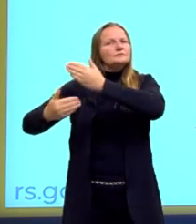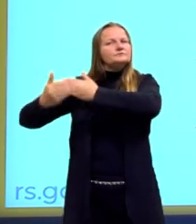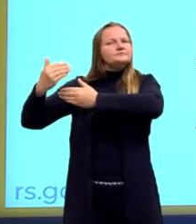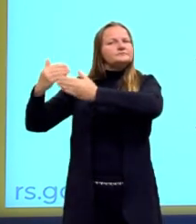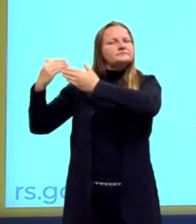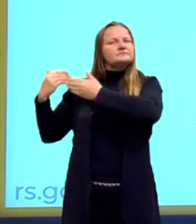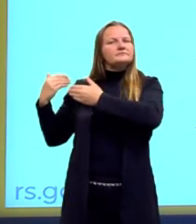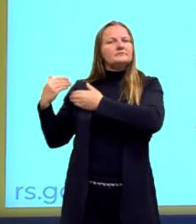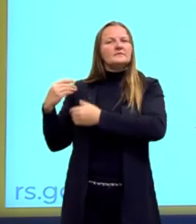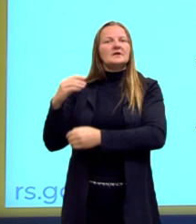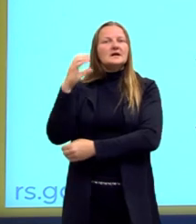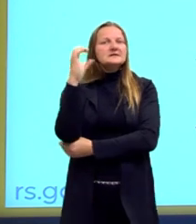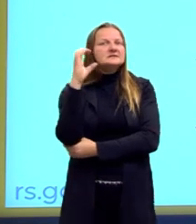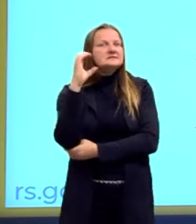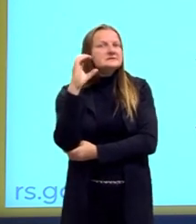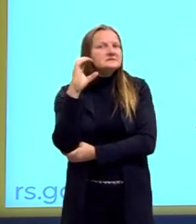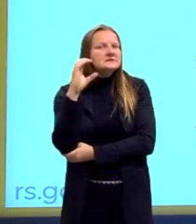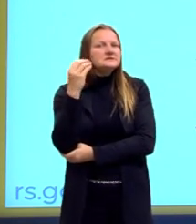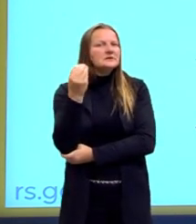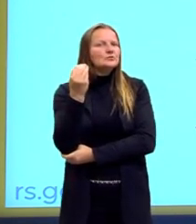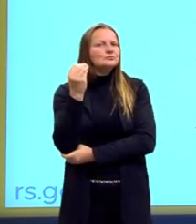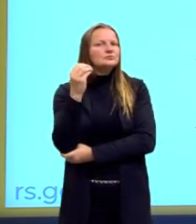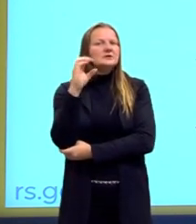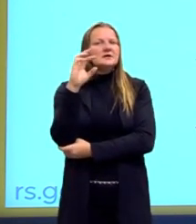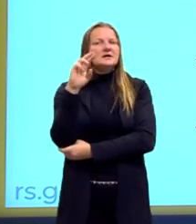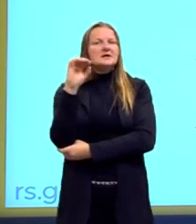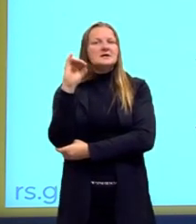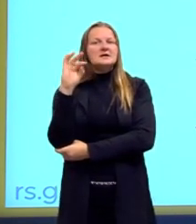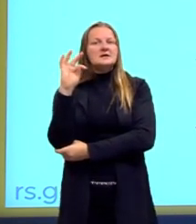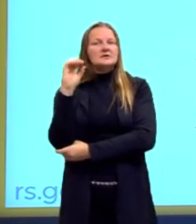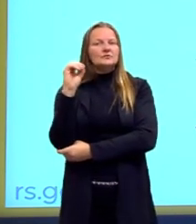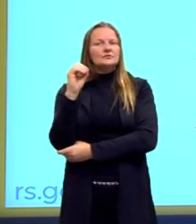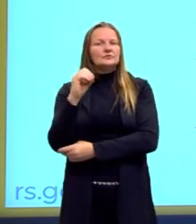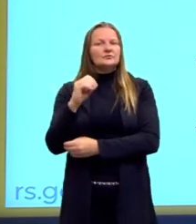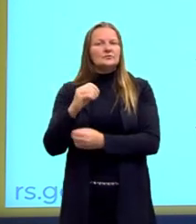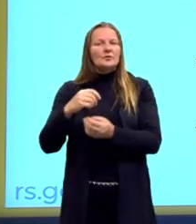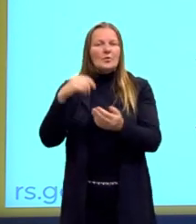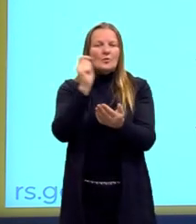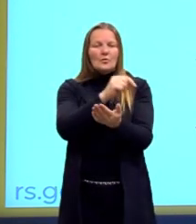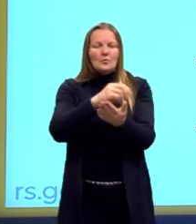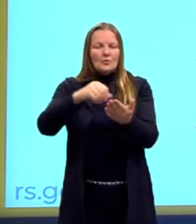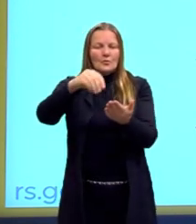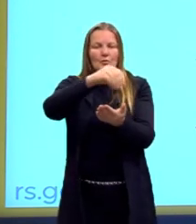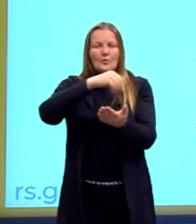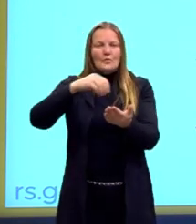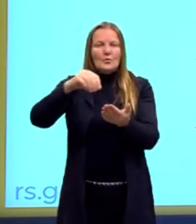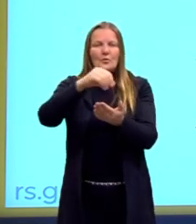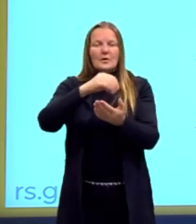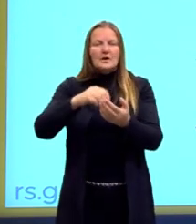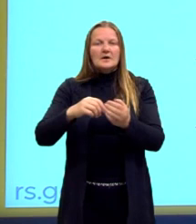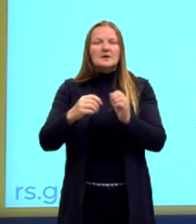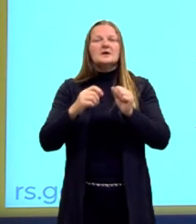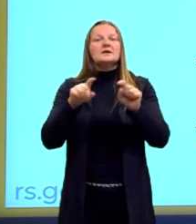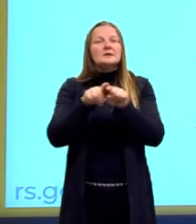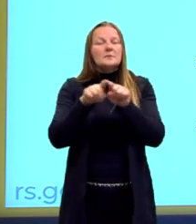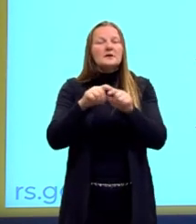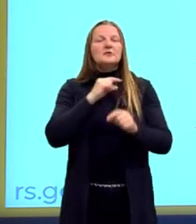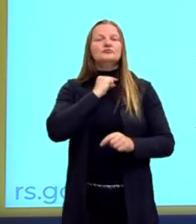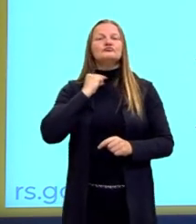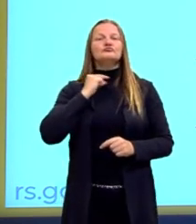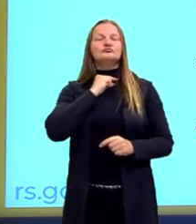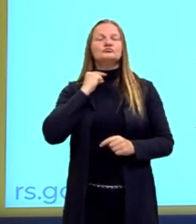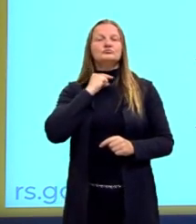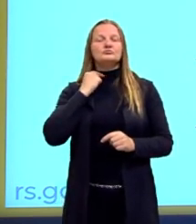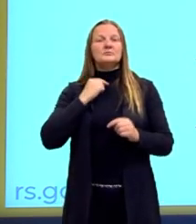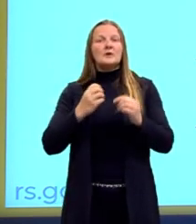Olha a ciência era exercida por curandeiros sacerdotes que faziam parte desse mundo mítico